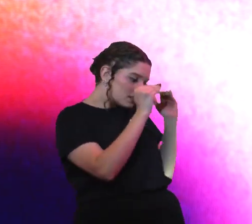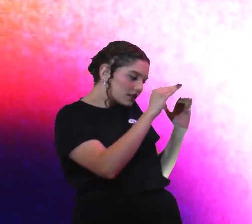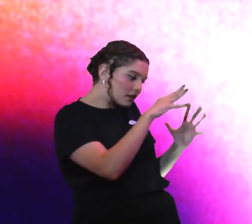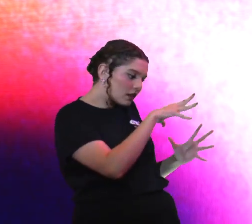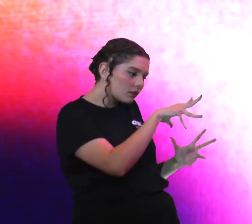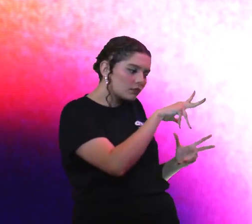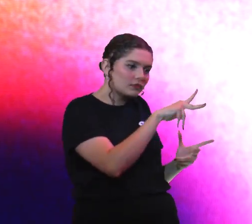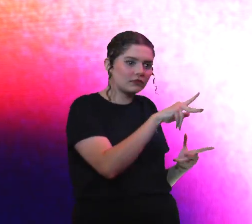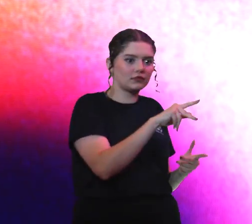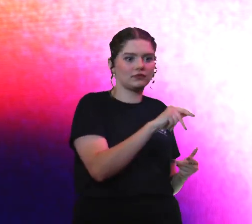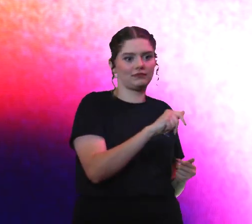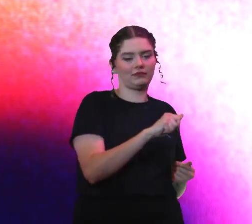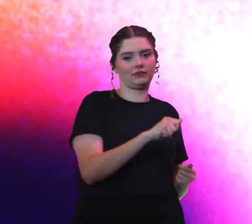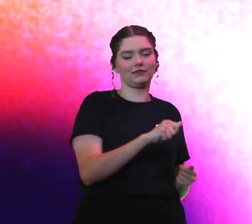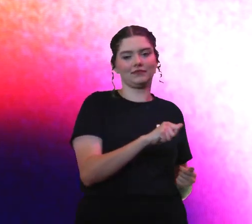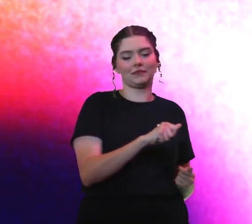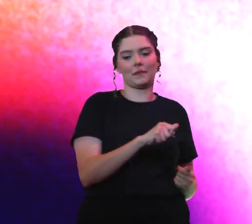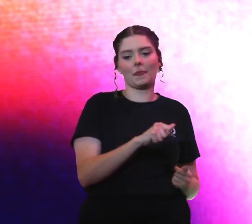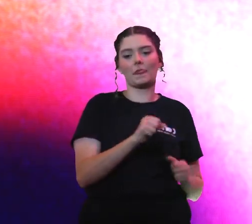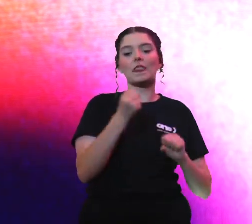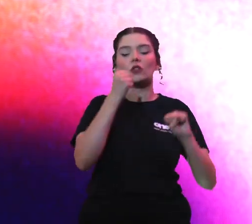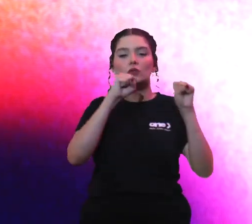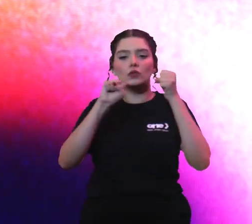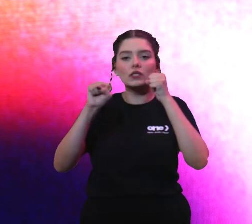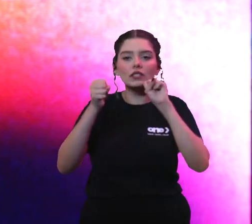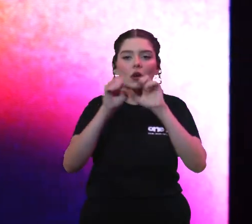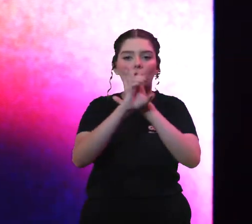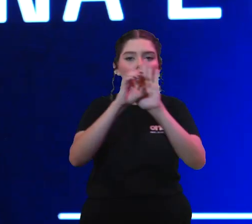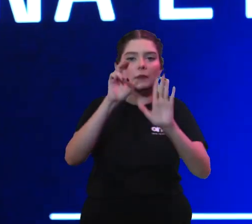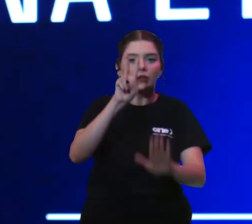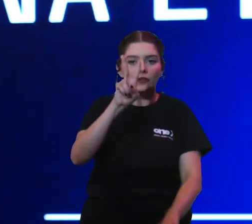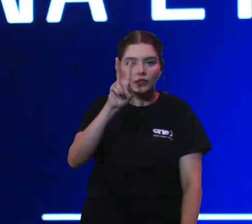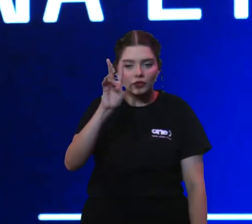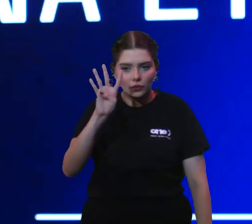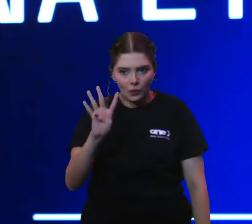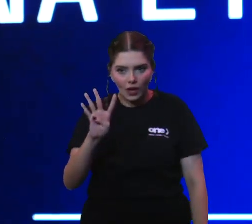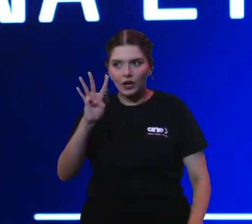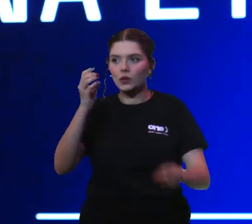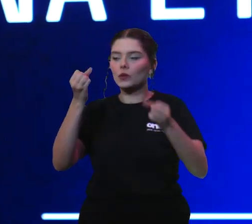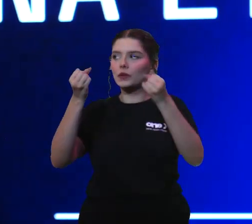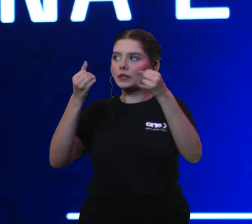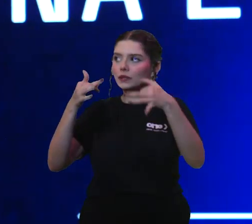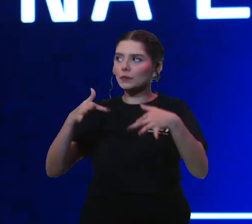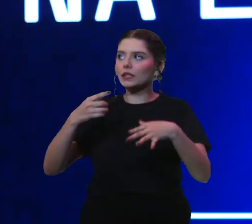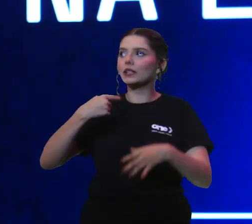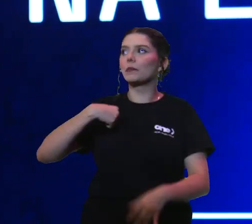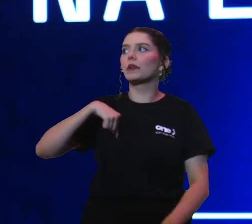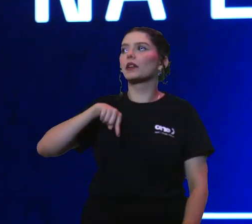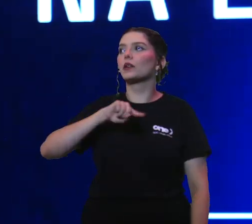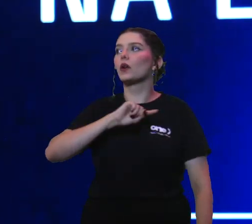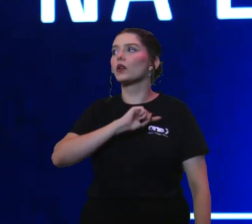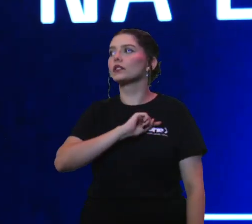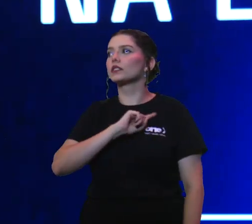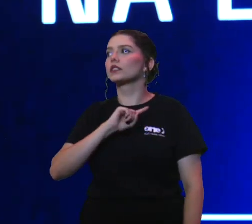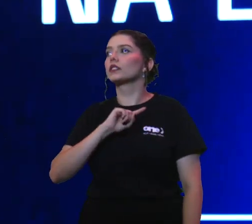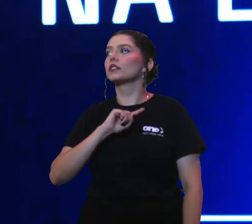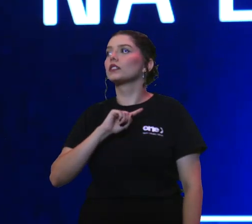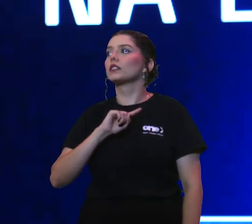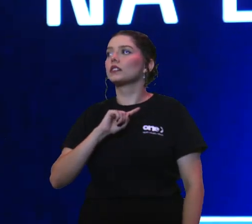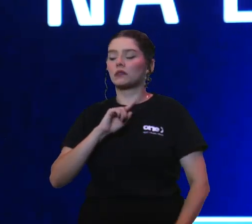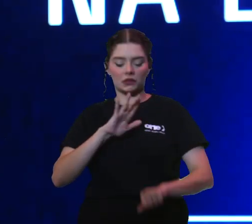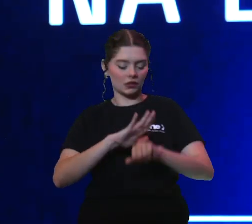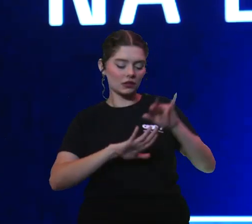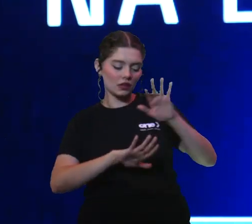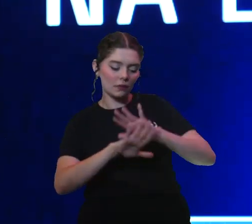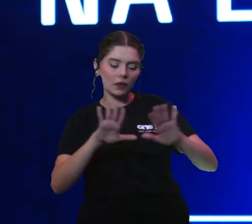totalmente do Senhor. O Salmo 24 é muito bonito e ele vai falar que as nossas mãos